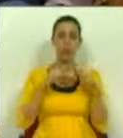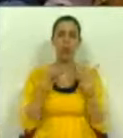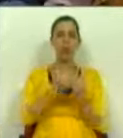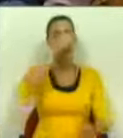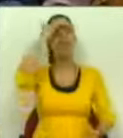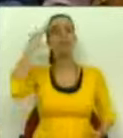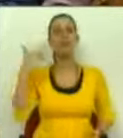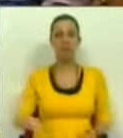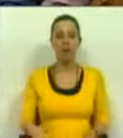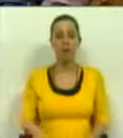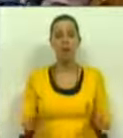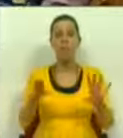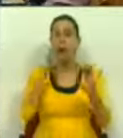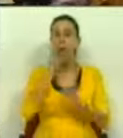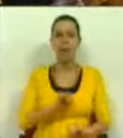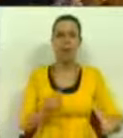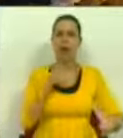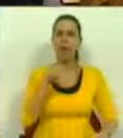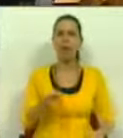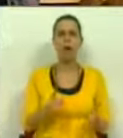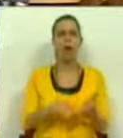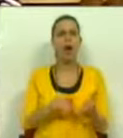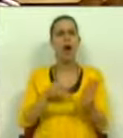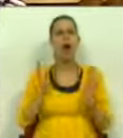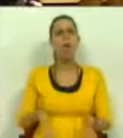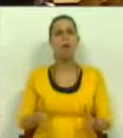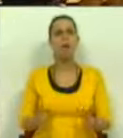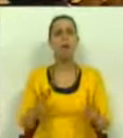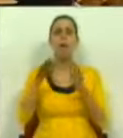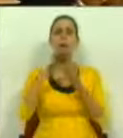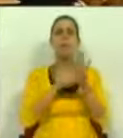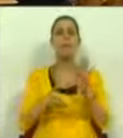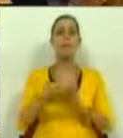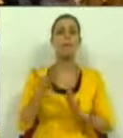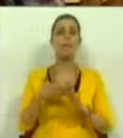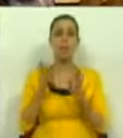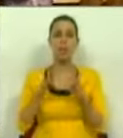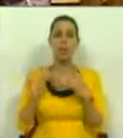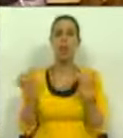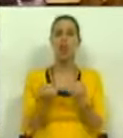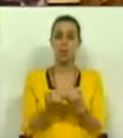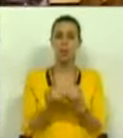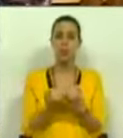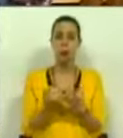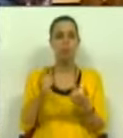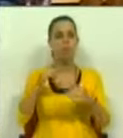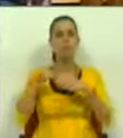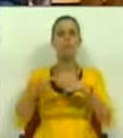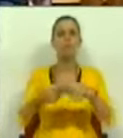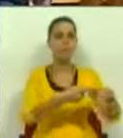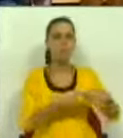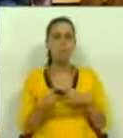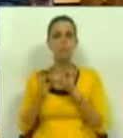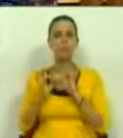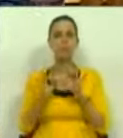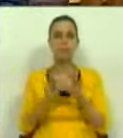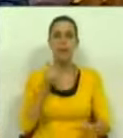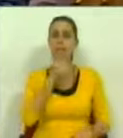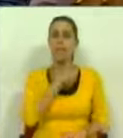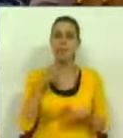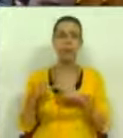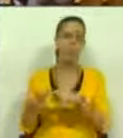é difícil, mas ninguém diz que não é necessário um programa de emergência social e uma repartição equitativa